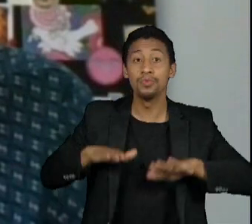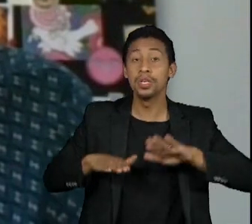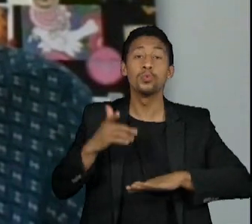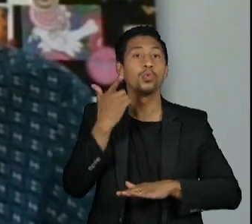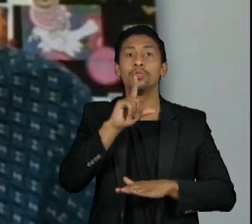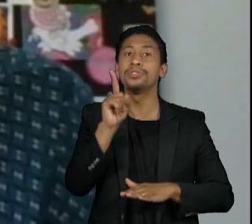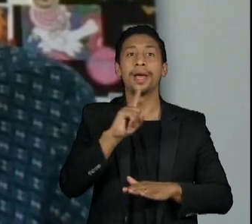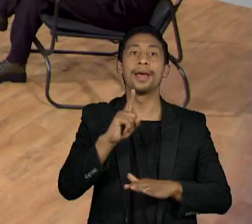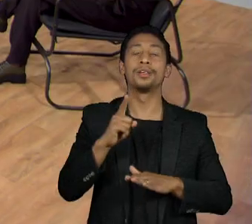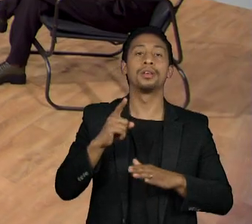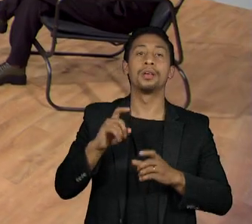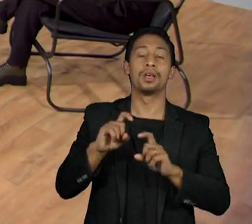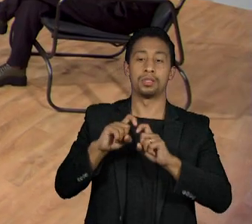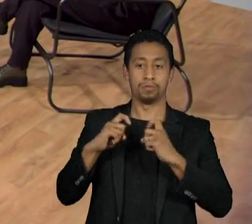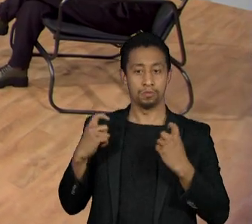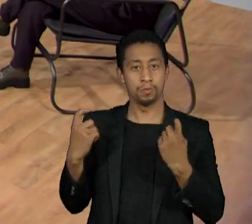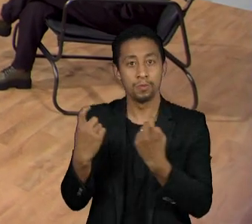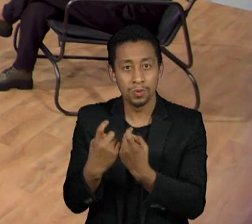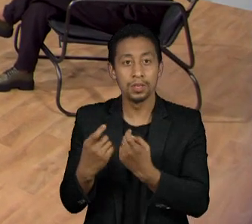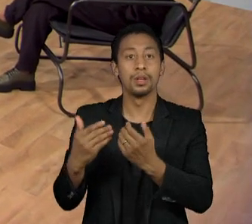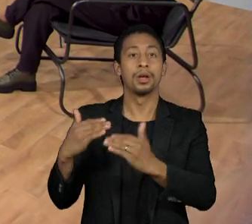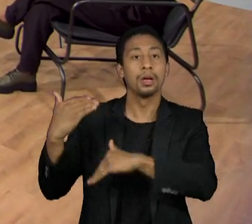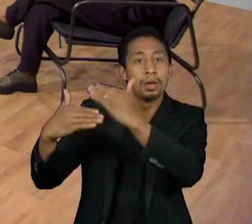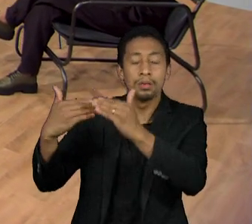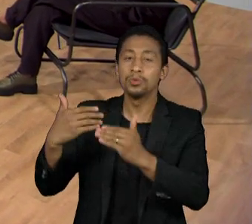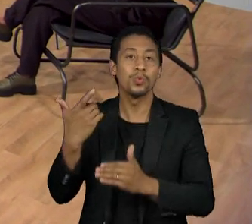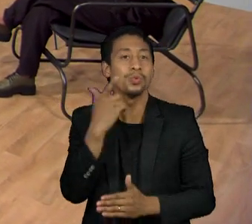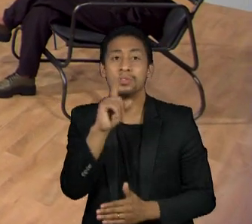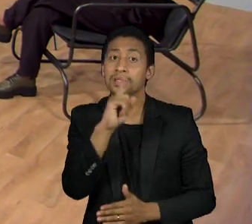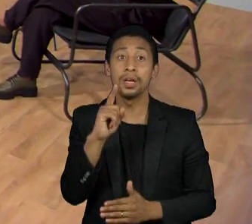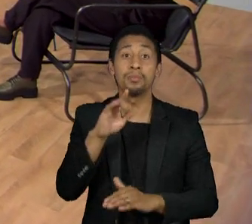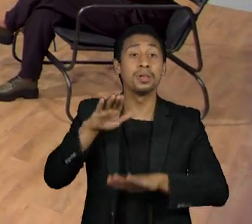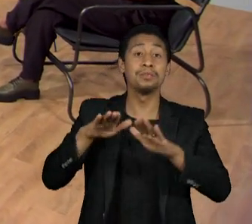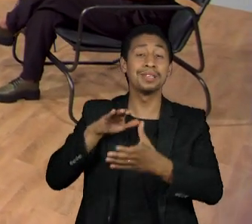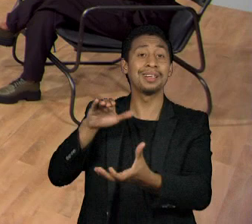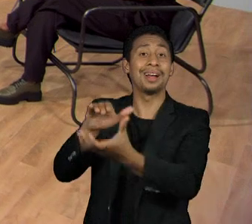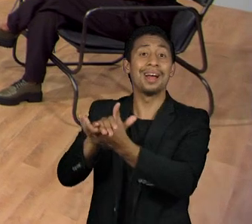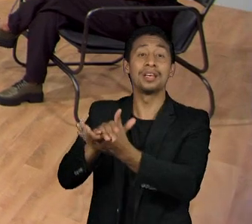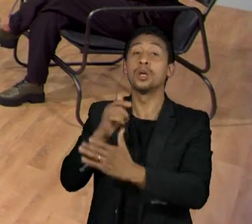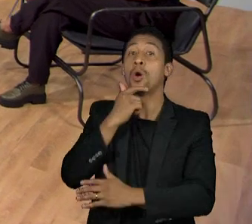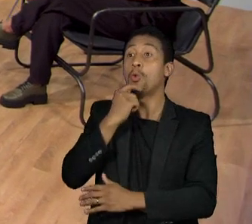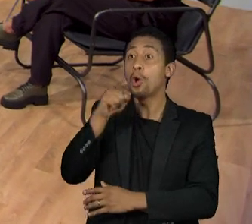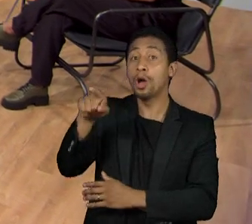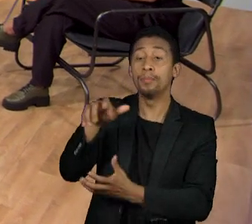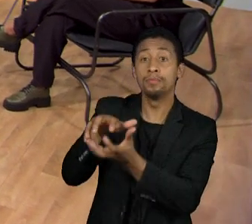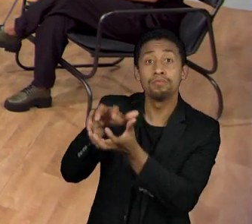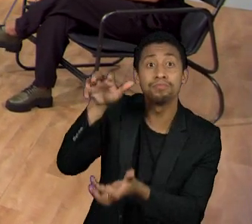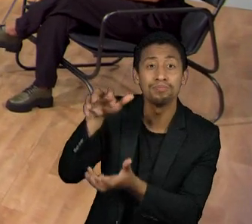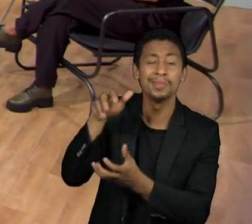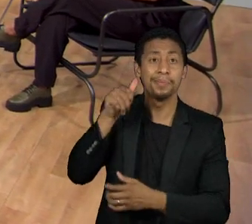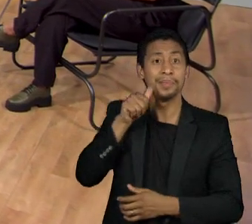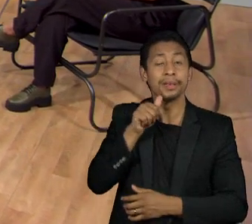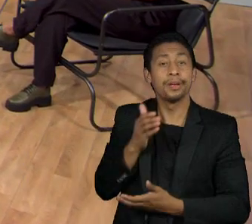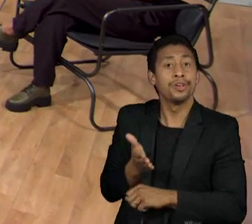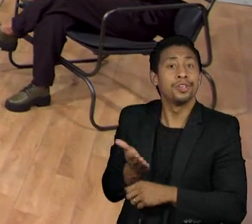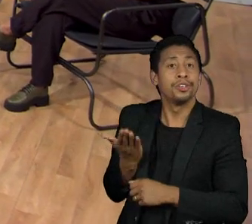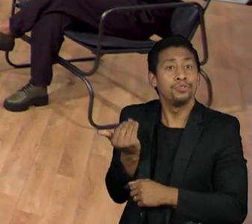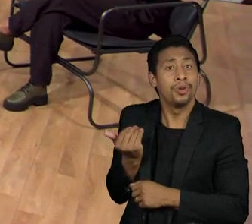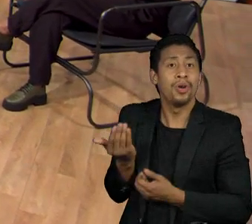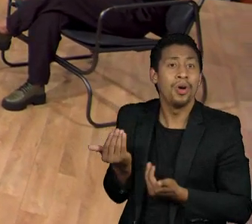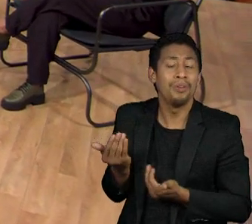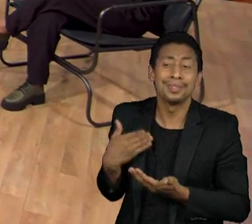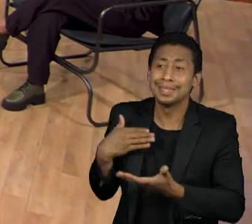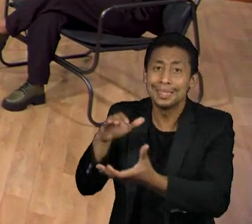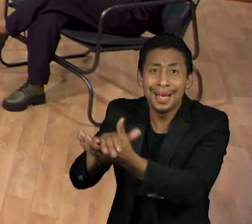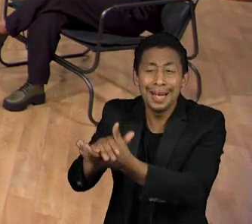com segurança, se não for dentro de um casamento com um homem muito mais velho. Então, são alguns temas para os quais a gente não costuma